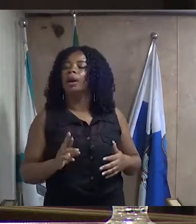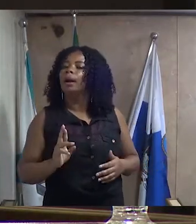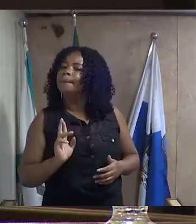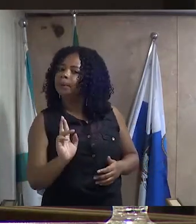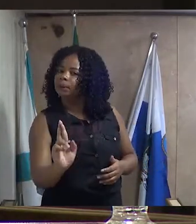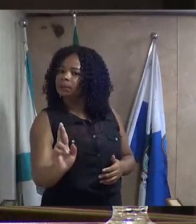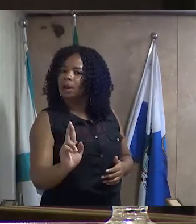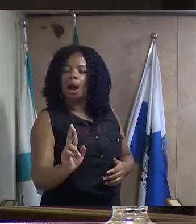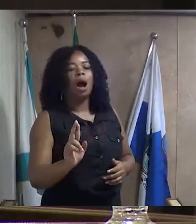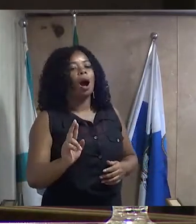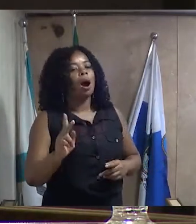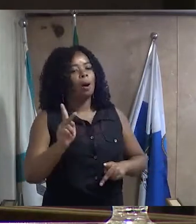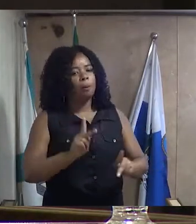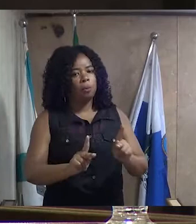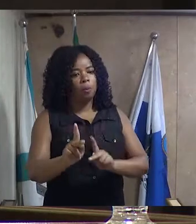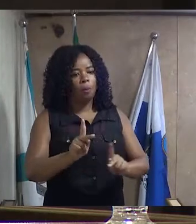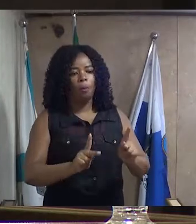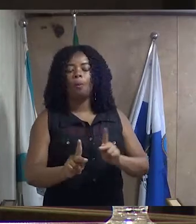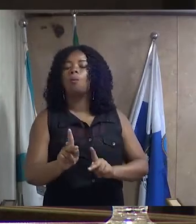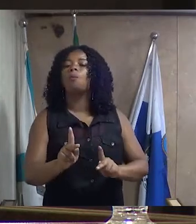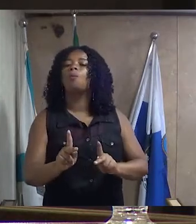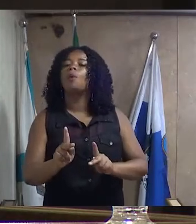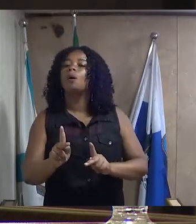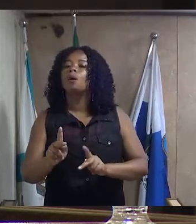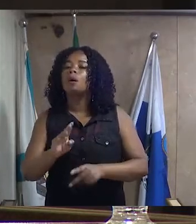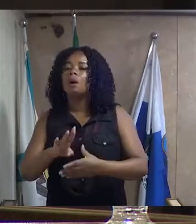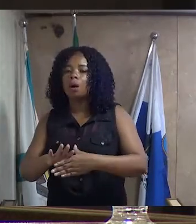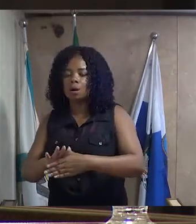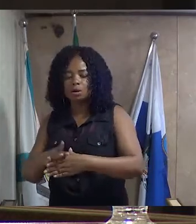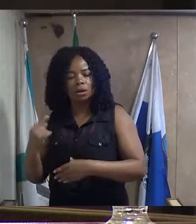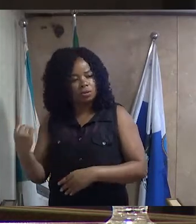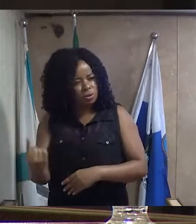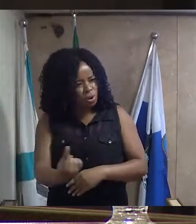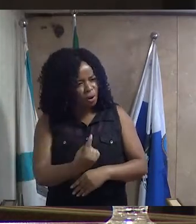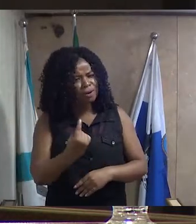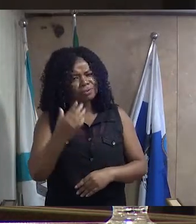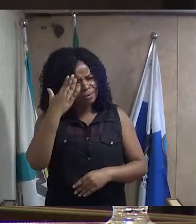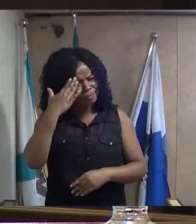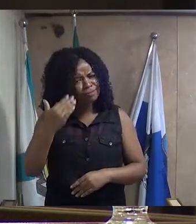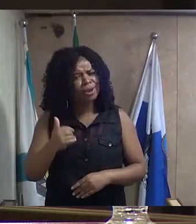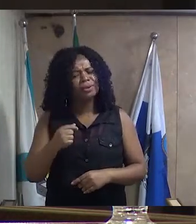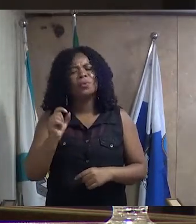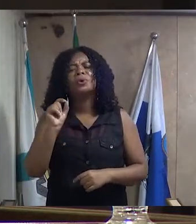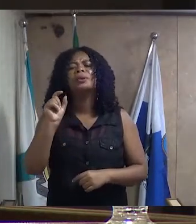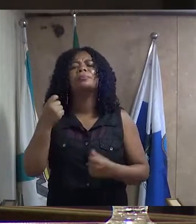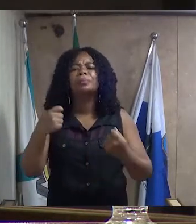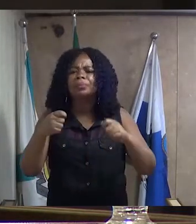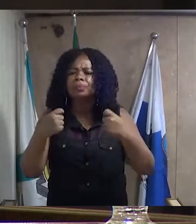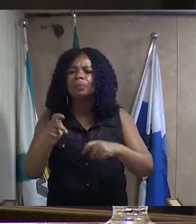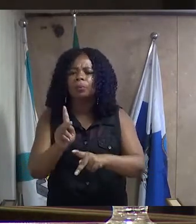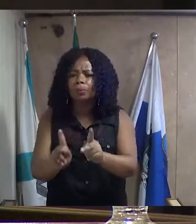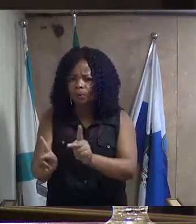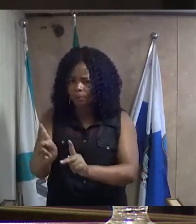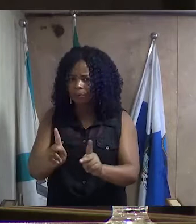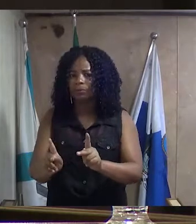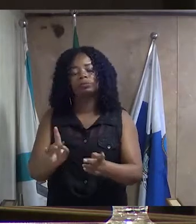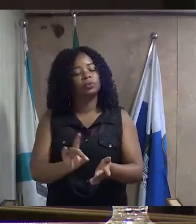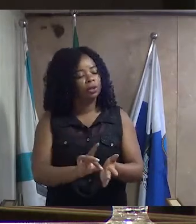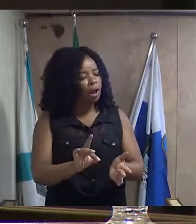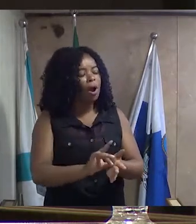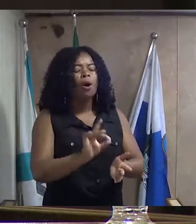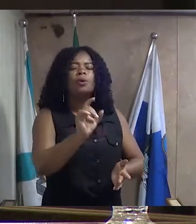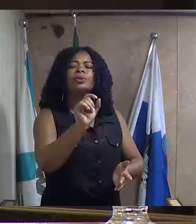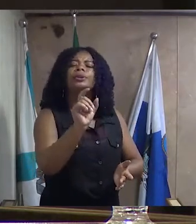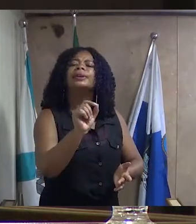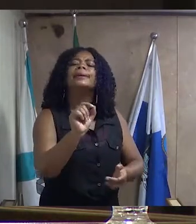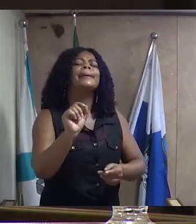Caxias. A gente sabe da necessidade da população, o que a